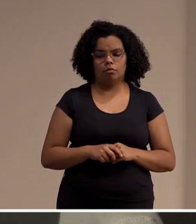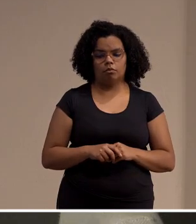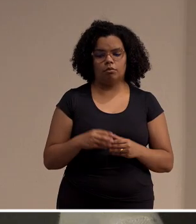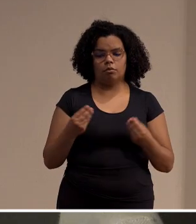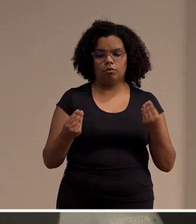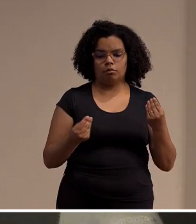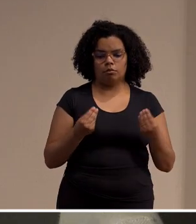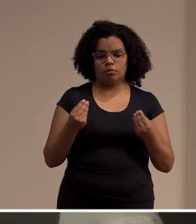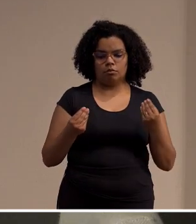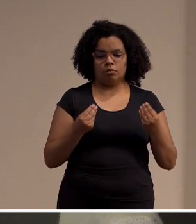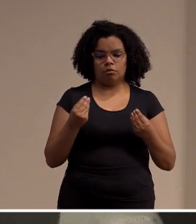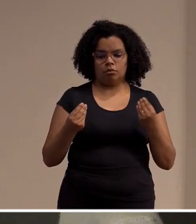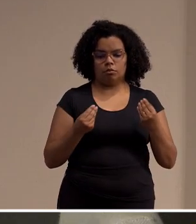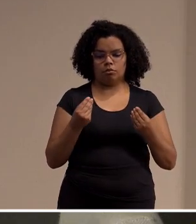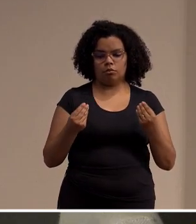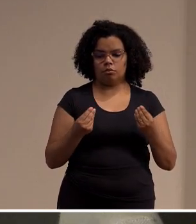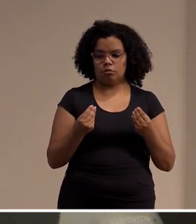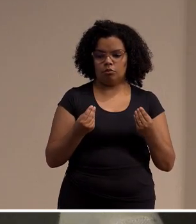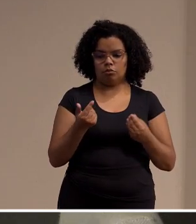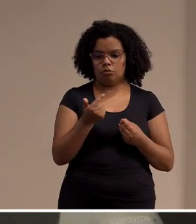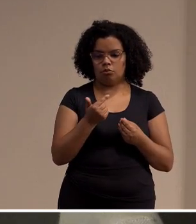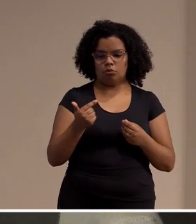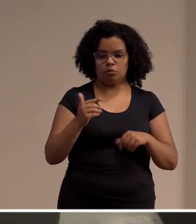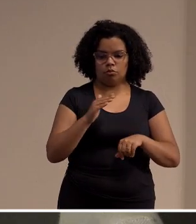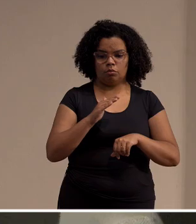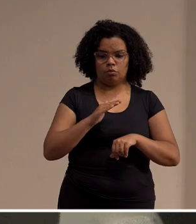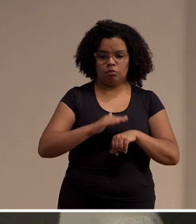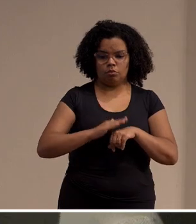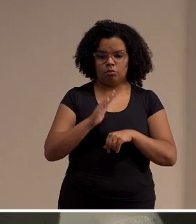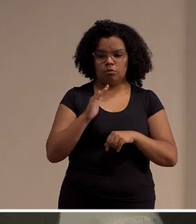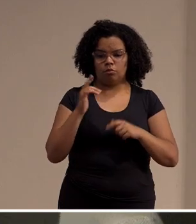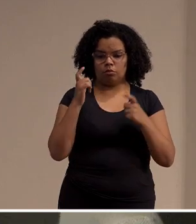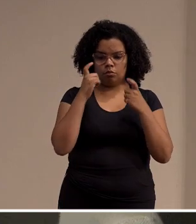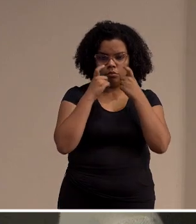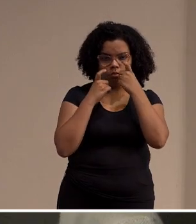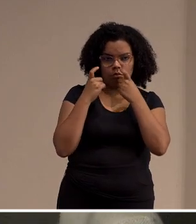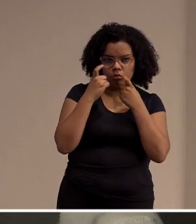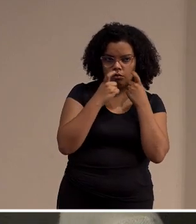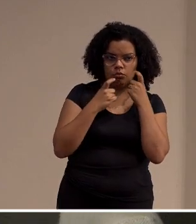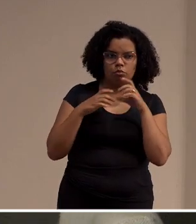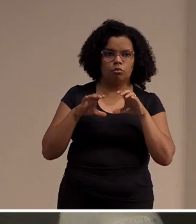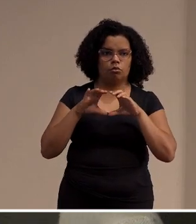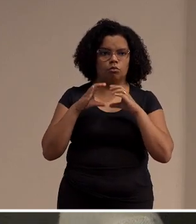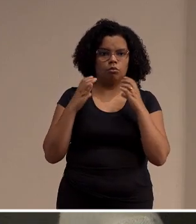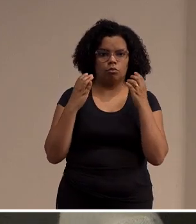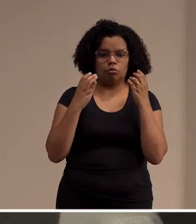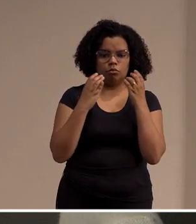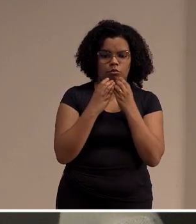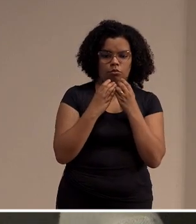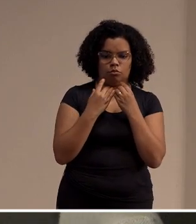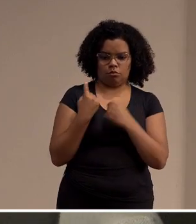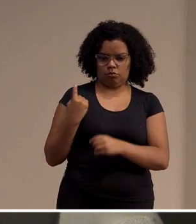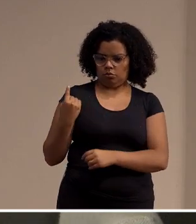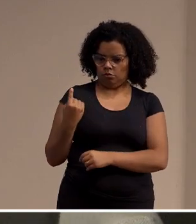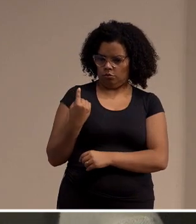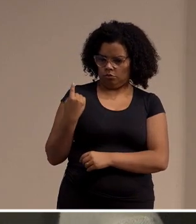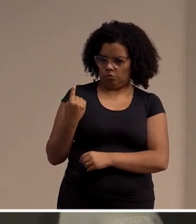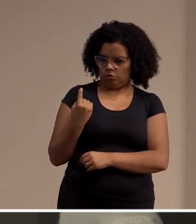como isso não reflete mais uma preocupação comunitária. Na medida em que a gente se isola,